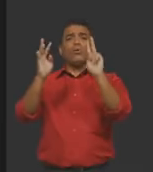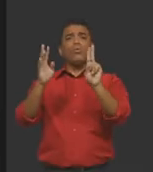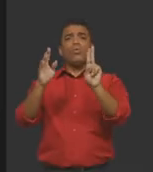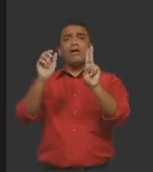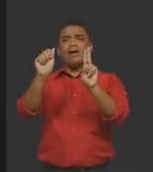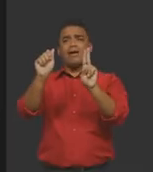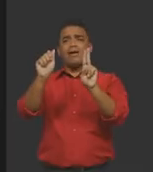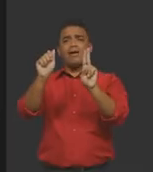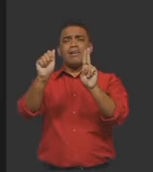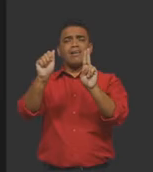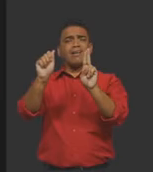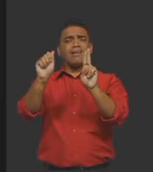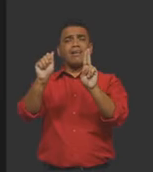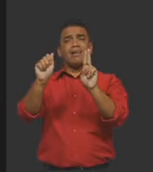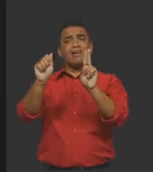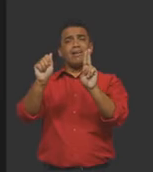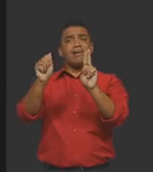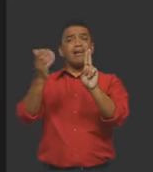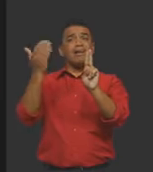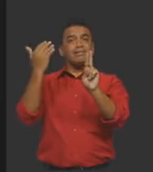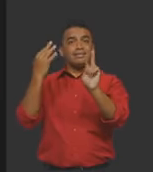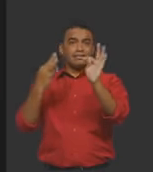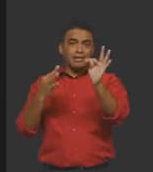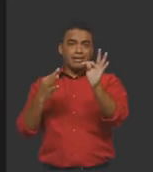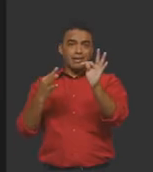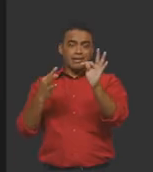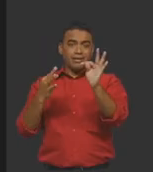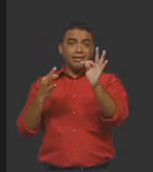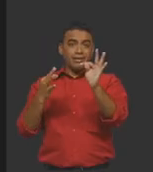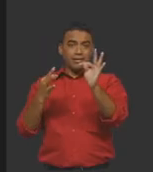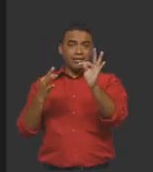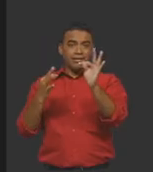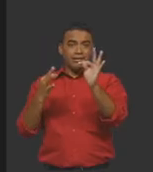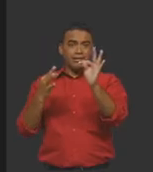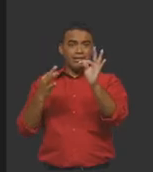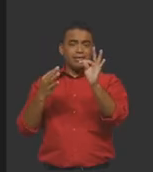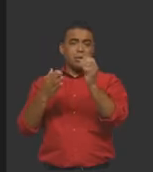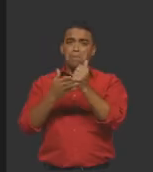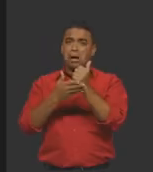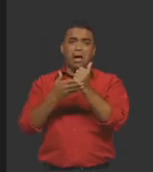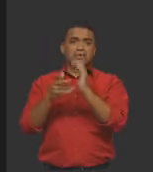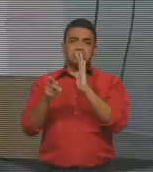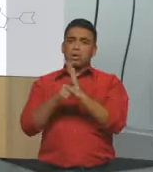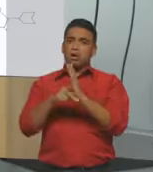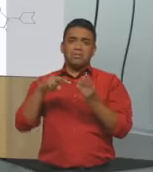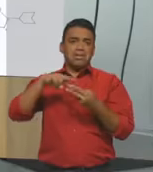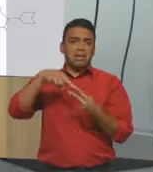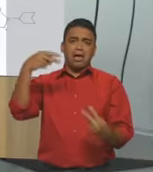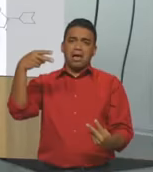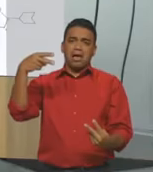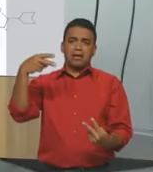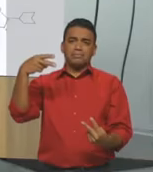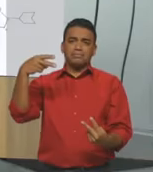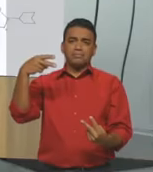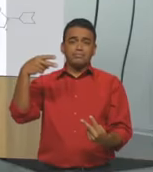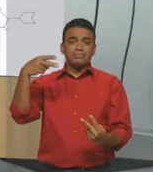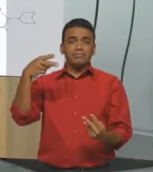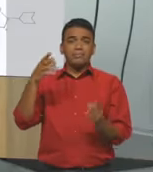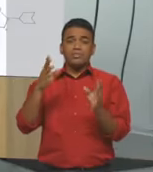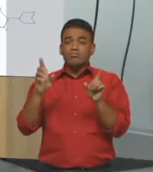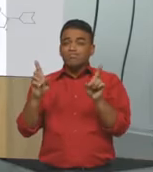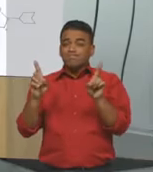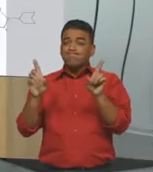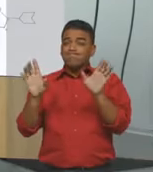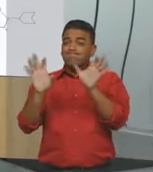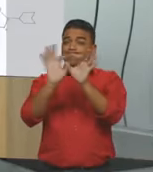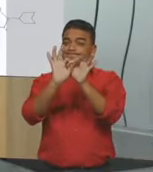que U? Que, era T. Timina, ela vai ser uma base exclusivamente do DNA. Como vai ter que parear aqui com